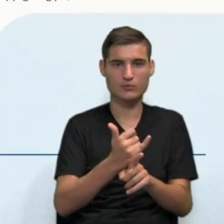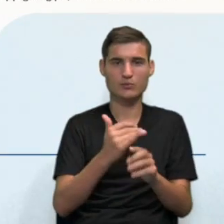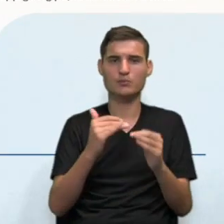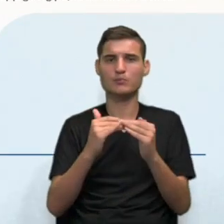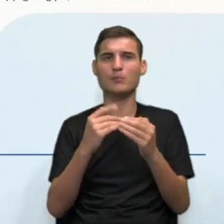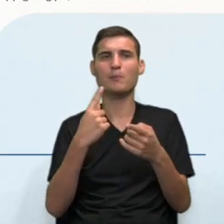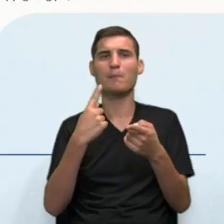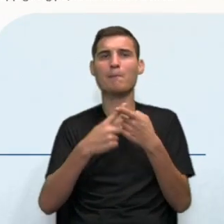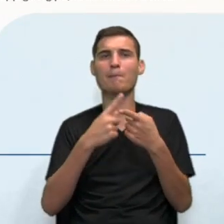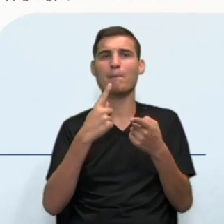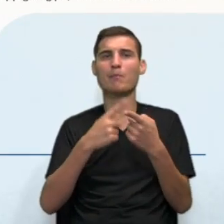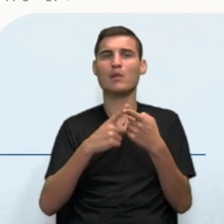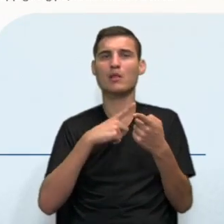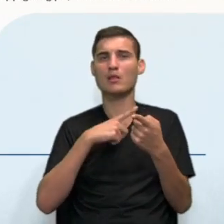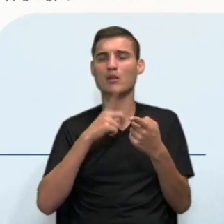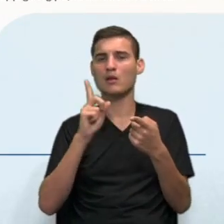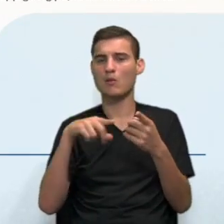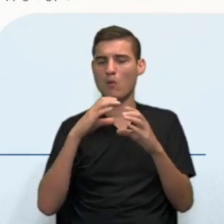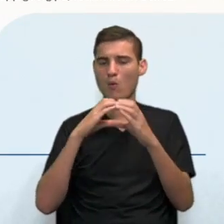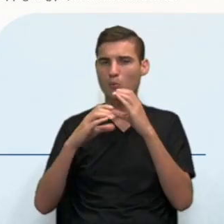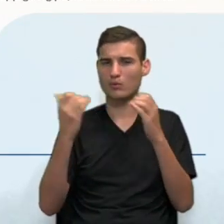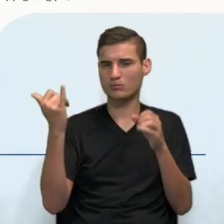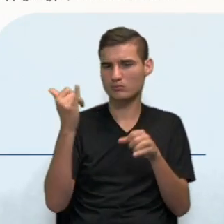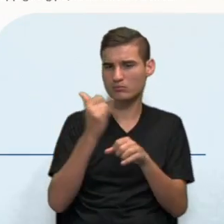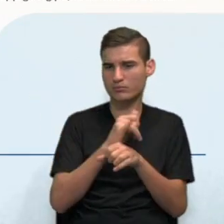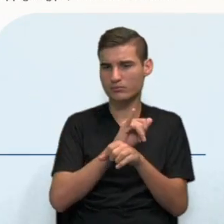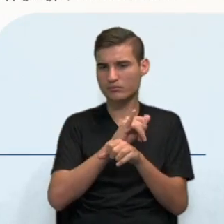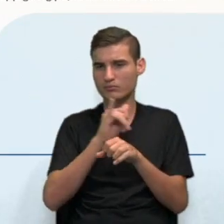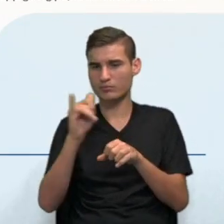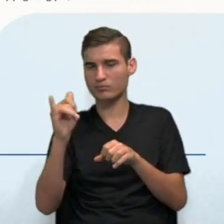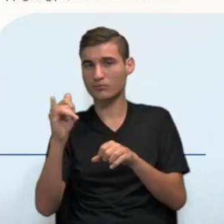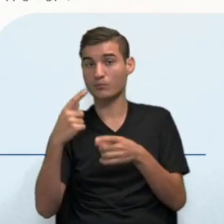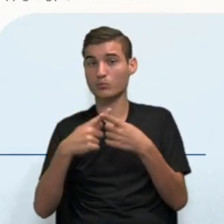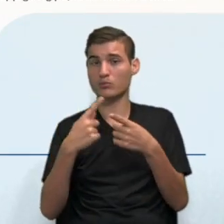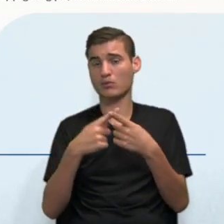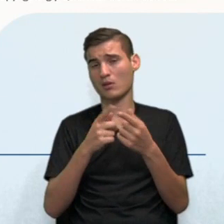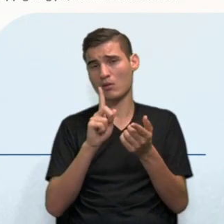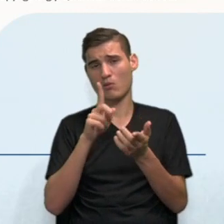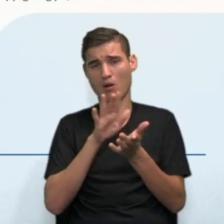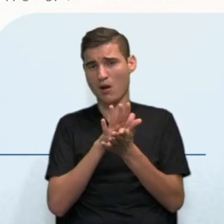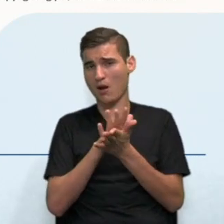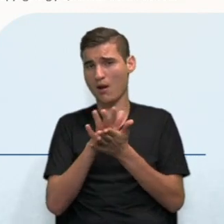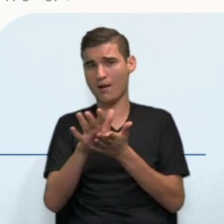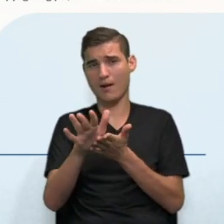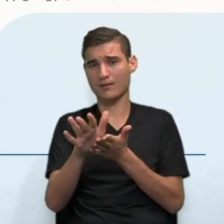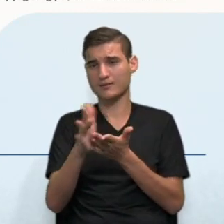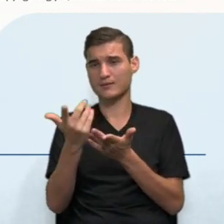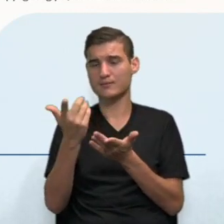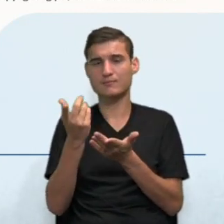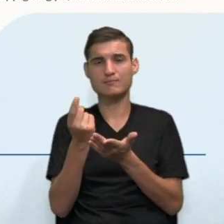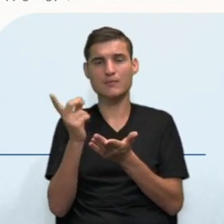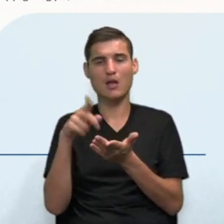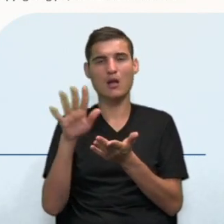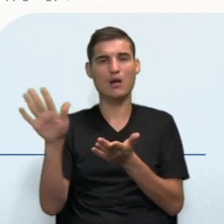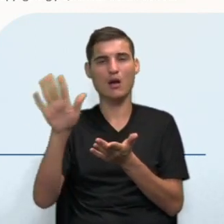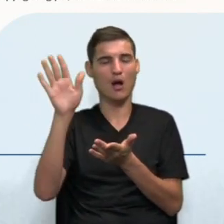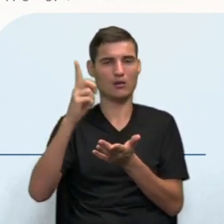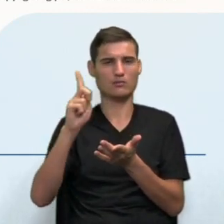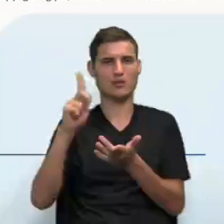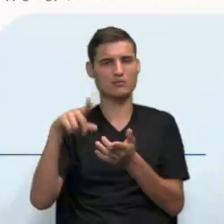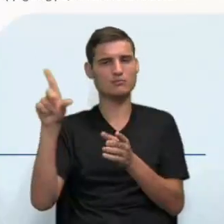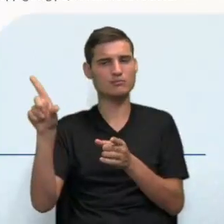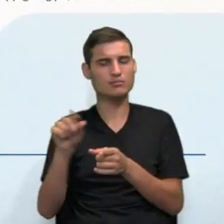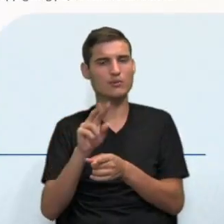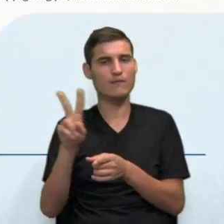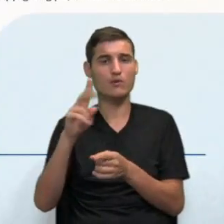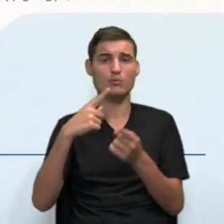esse tipo de comunicação? Primeiro, porque o custo é menor. Eu não vou implementar uma rede GSM de comunicação, porque não precisa.